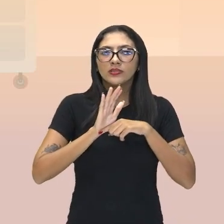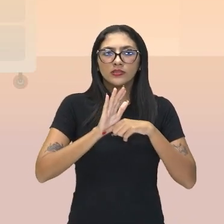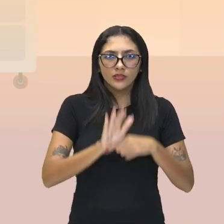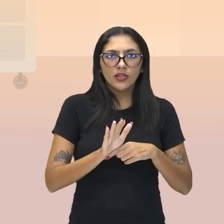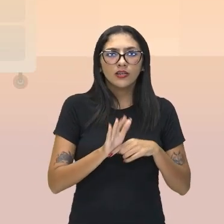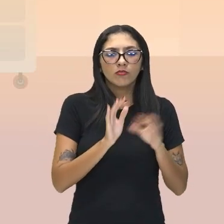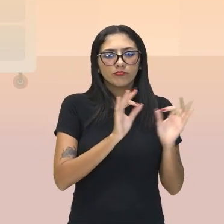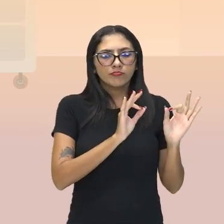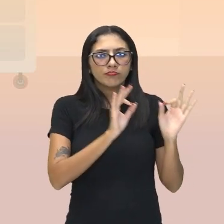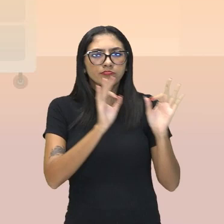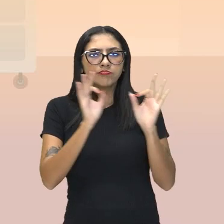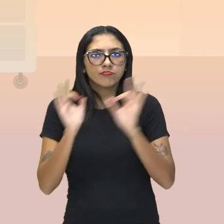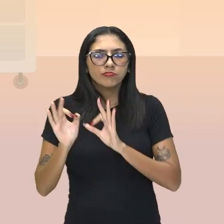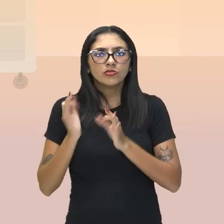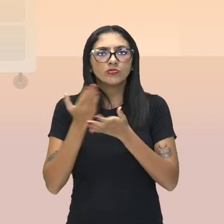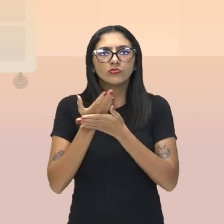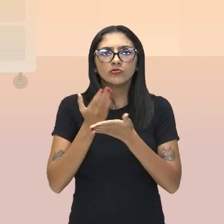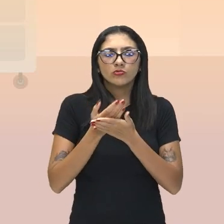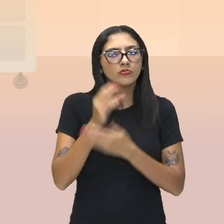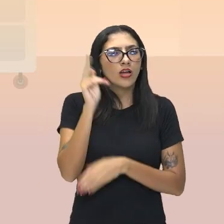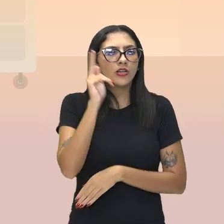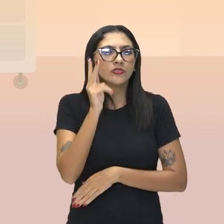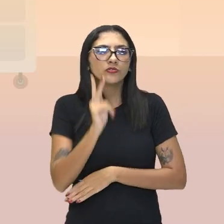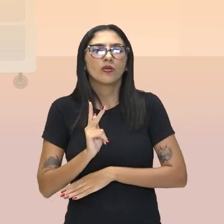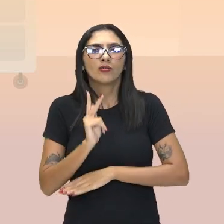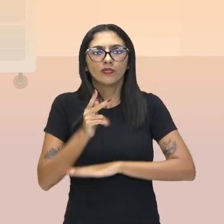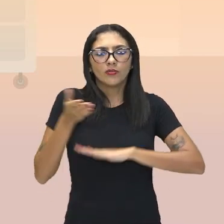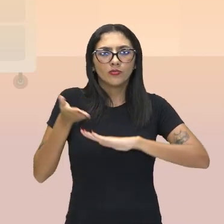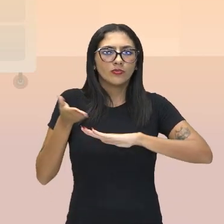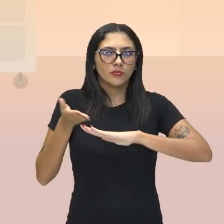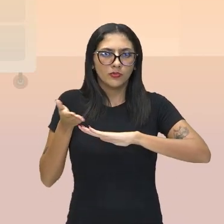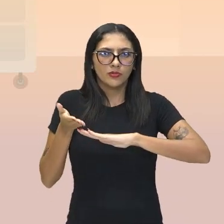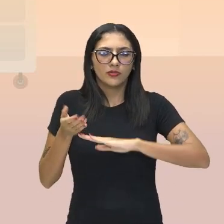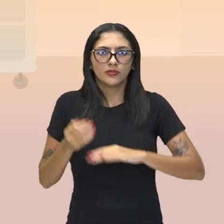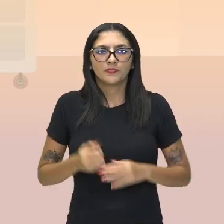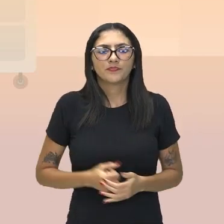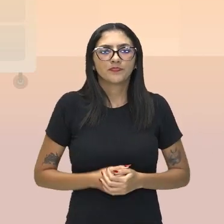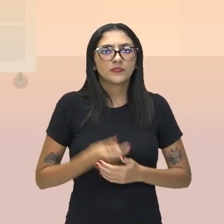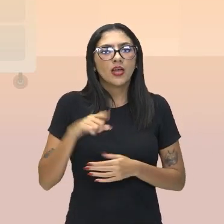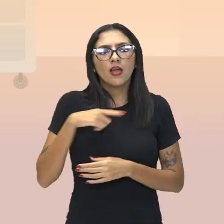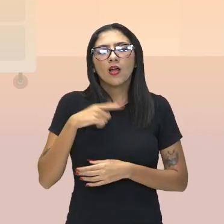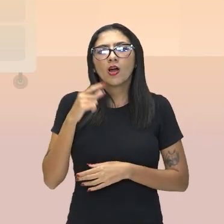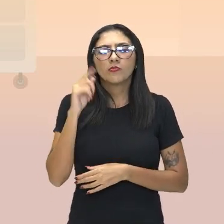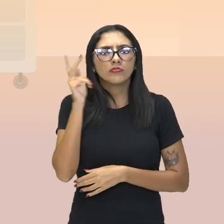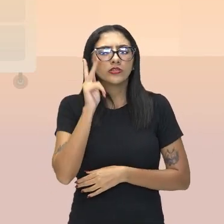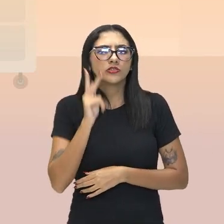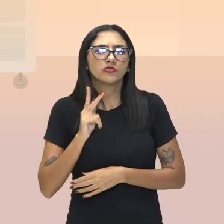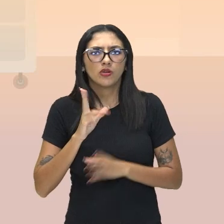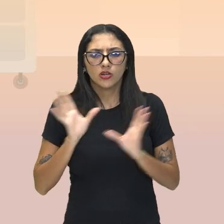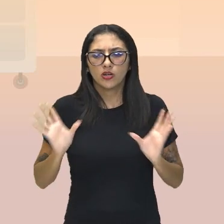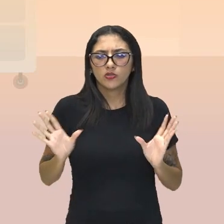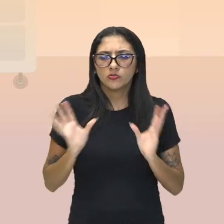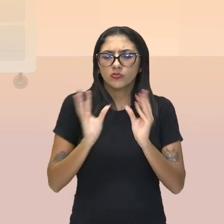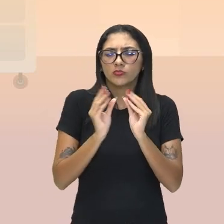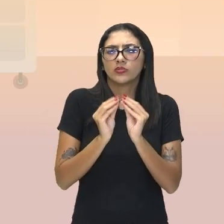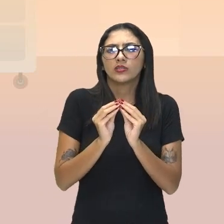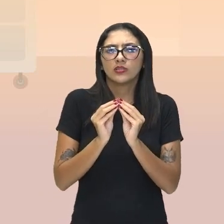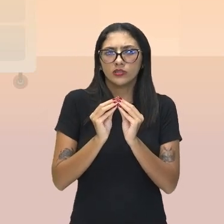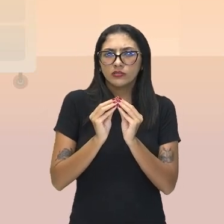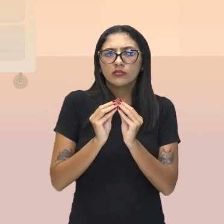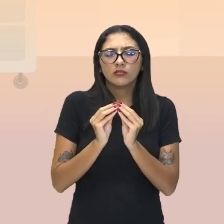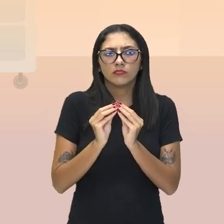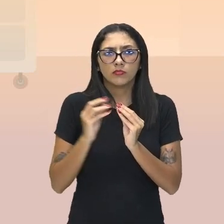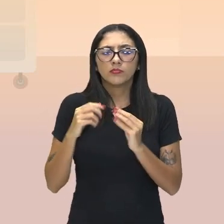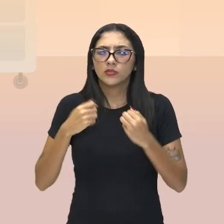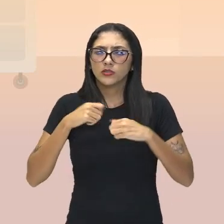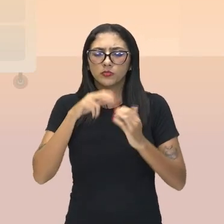da aula, o nosso conto contemporâneo, né, que é um conto mais condensado, né, um conto que vai levar